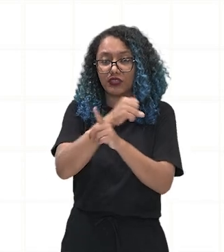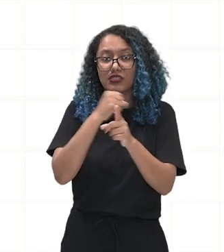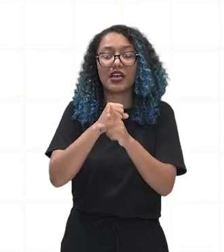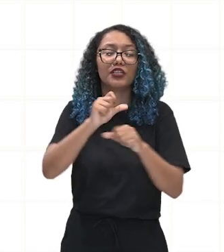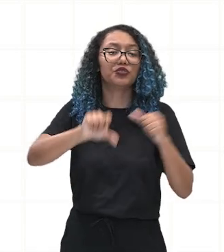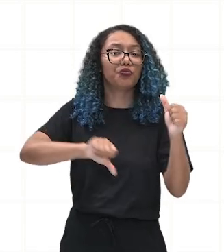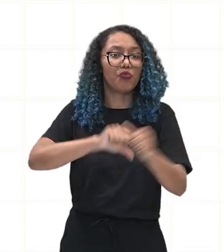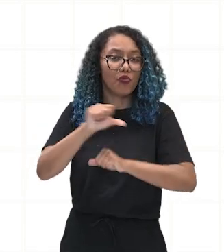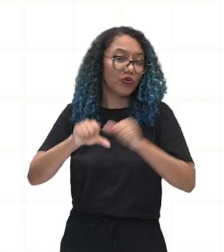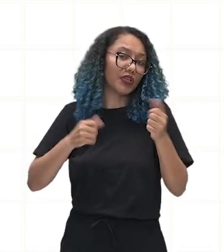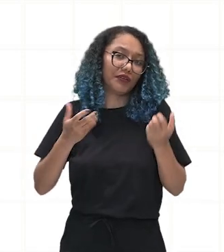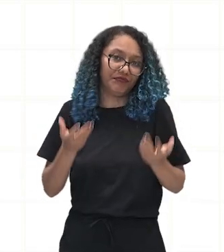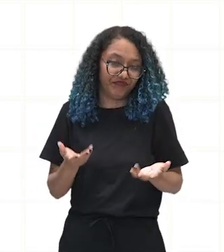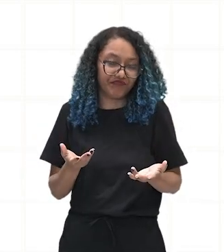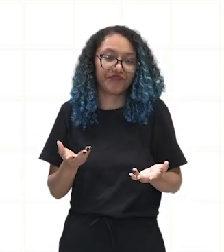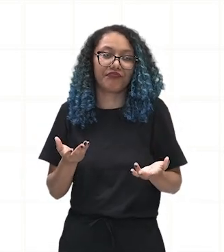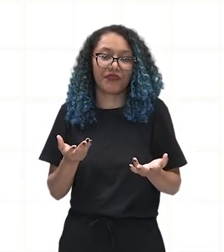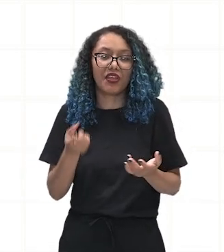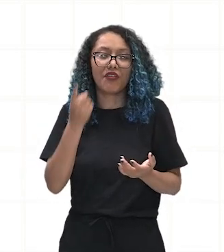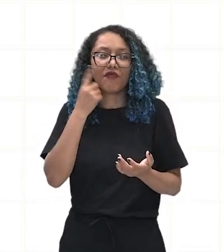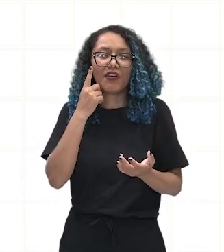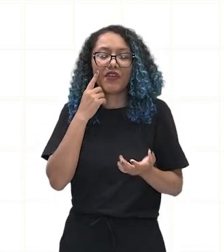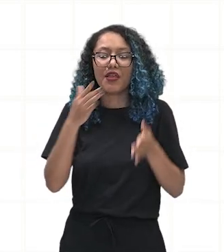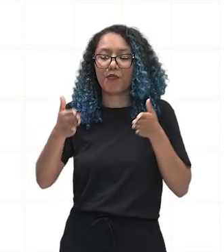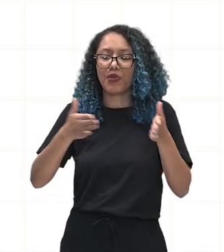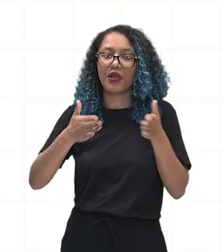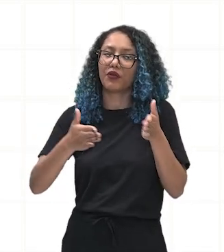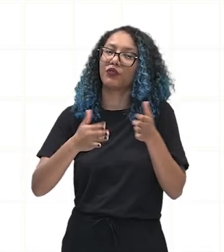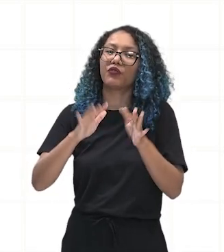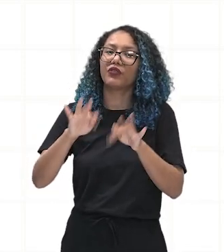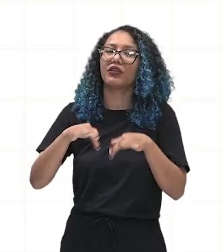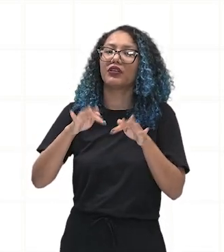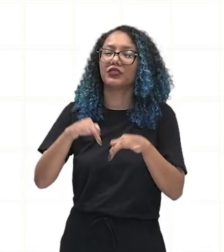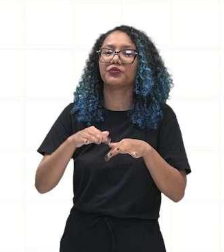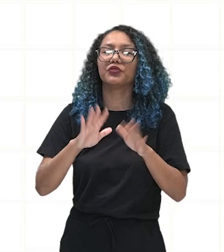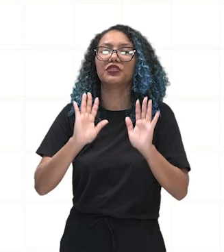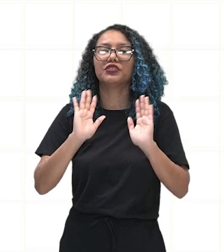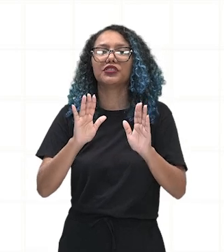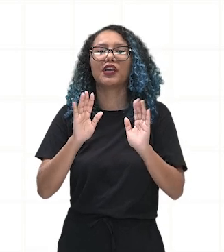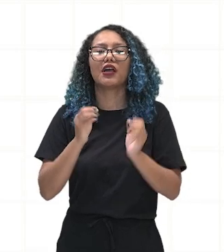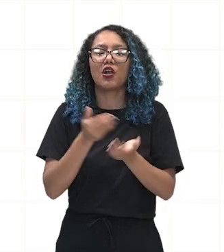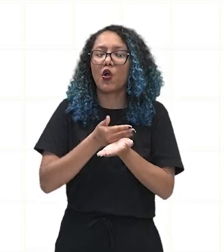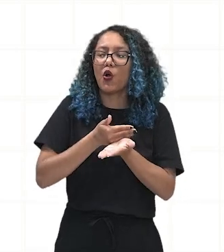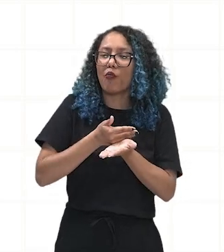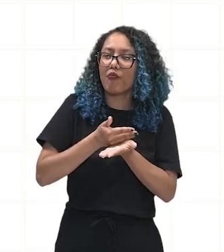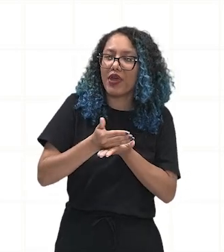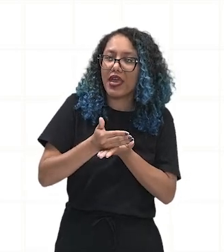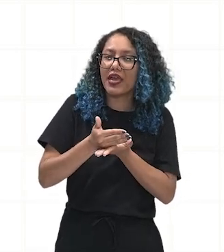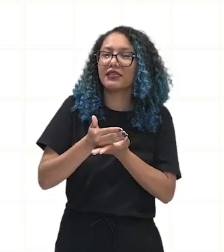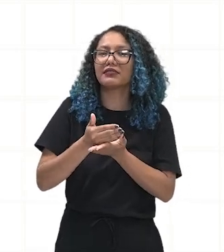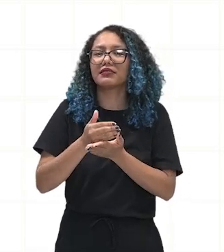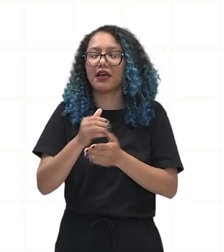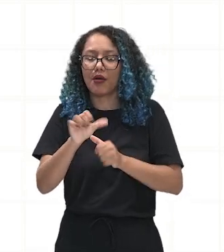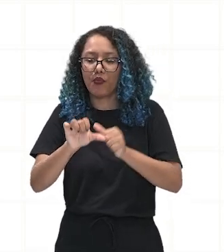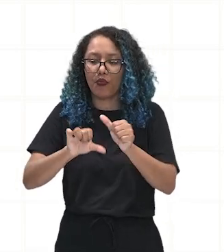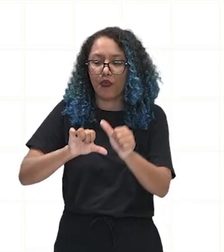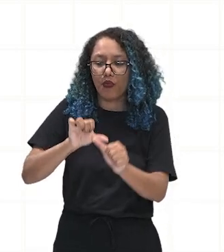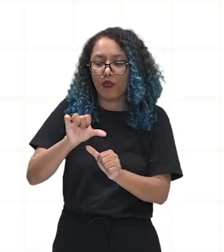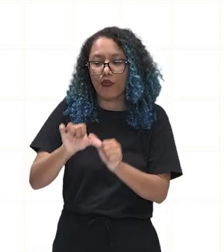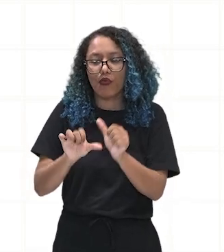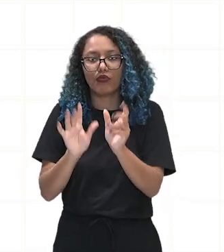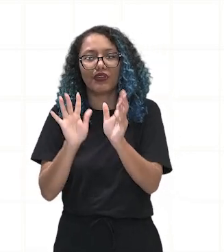este período, o feudalismo já começa a apresentar aí o seu fim, já começa a passar por